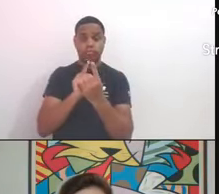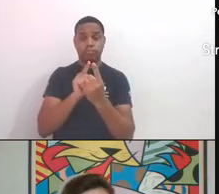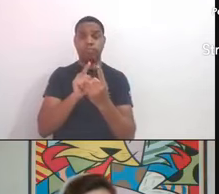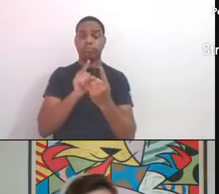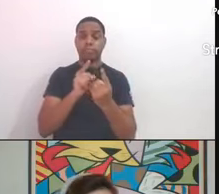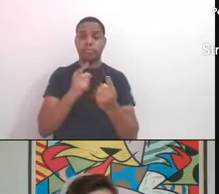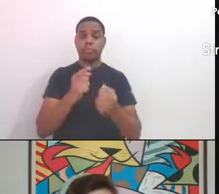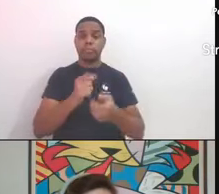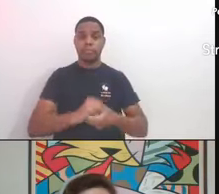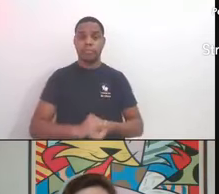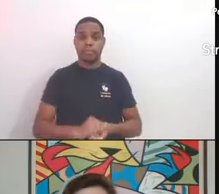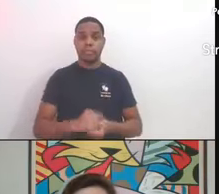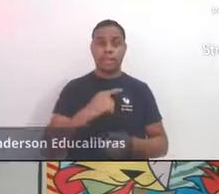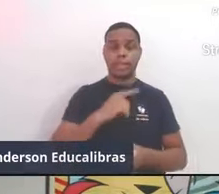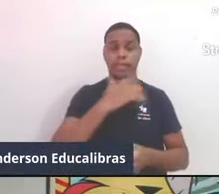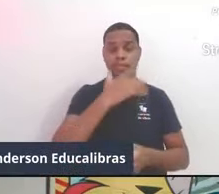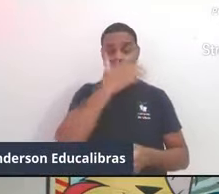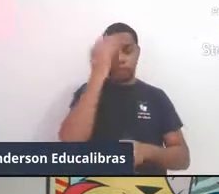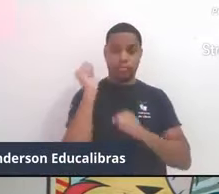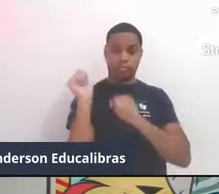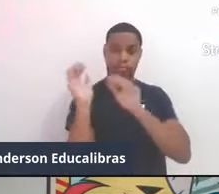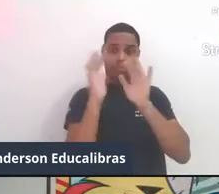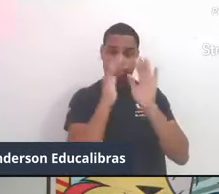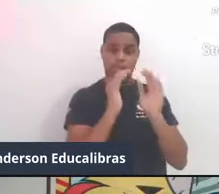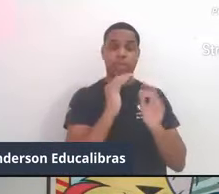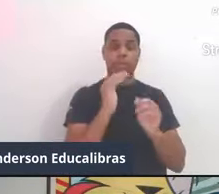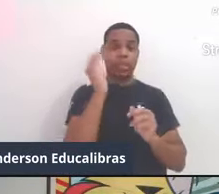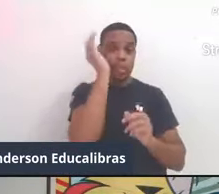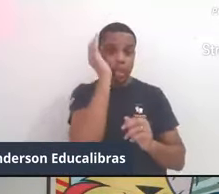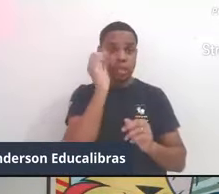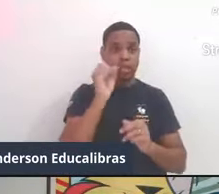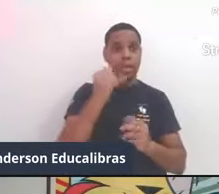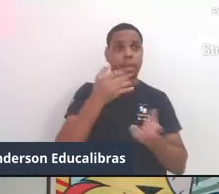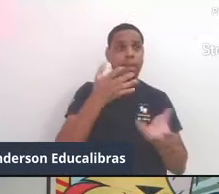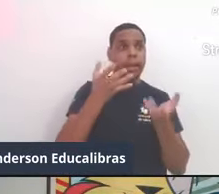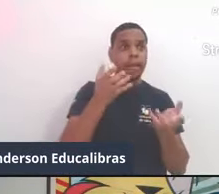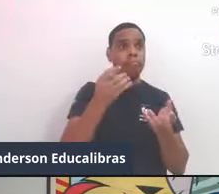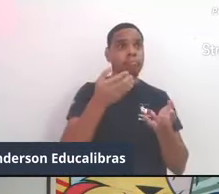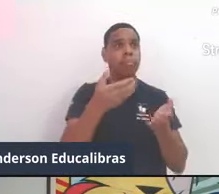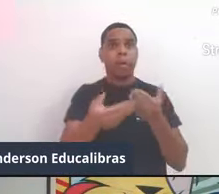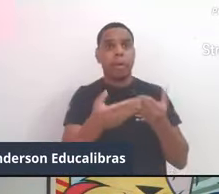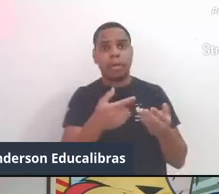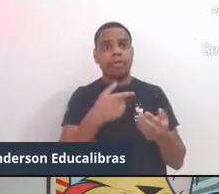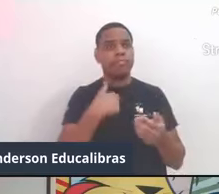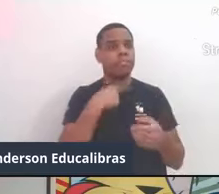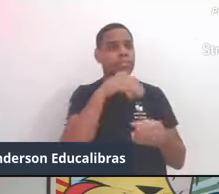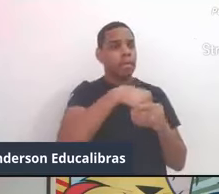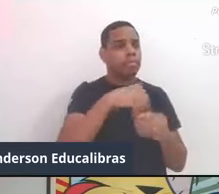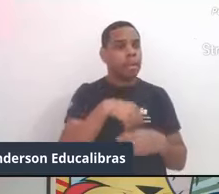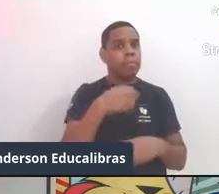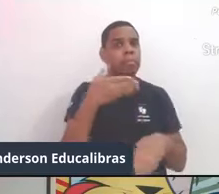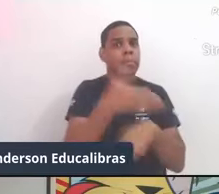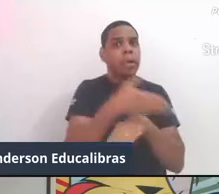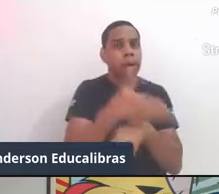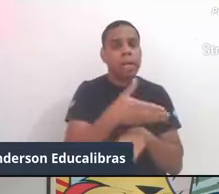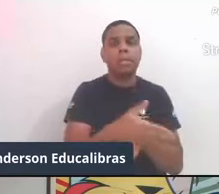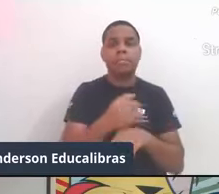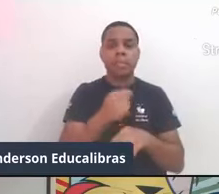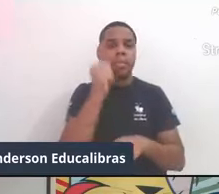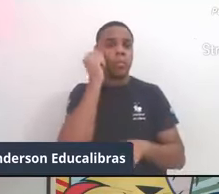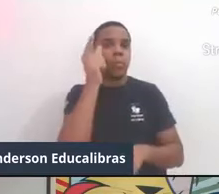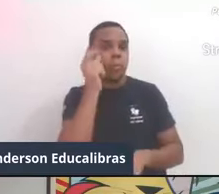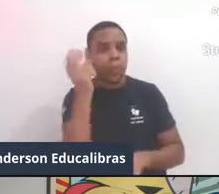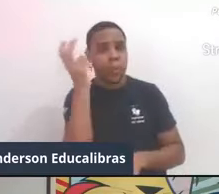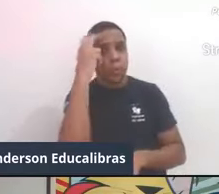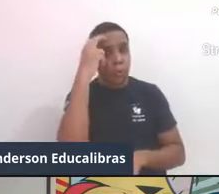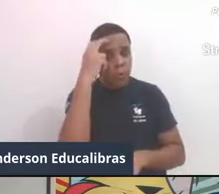que chegam ao SESC para qualquer tipo de ação que venha a existir, seja do ponto de vista cultural, seja do